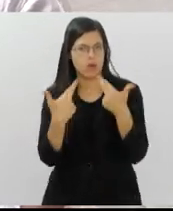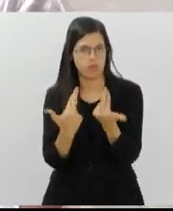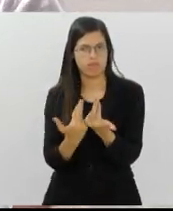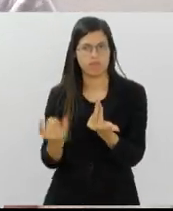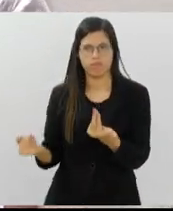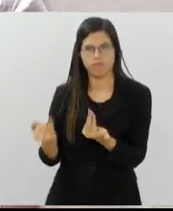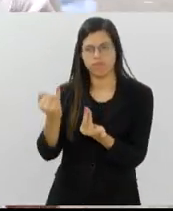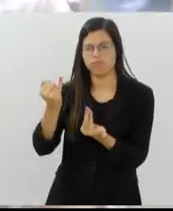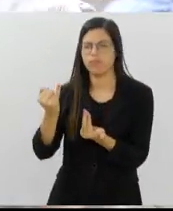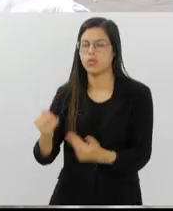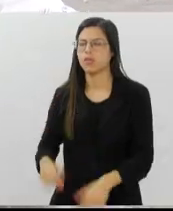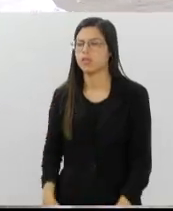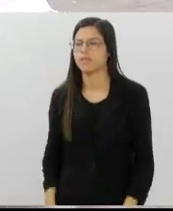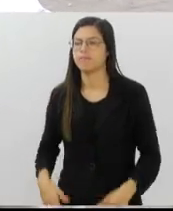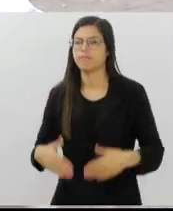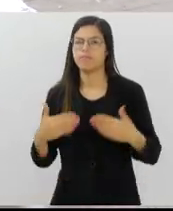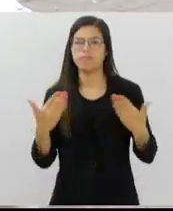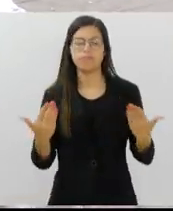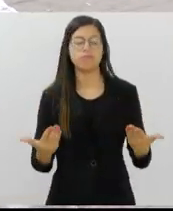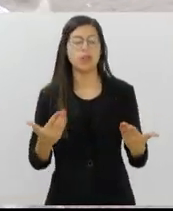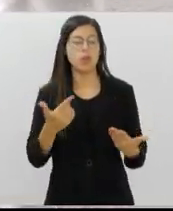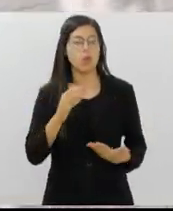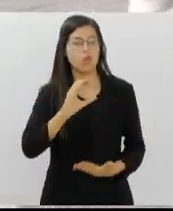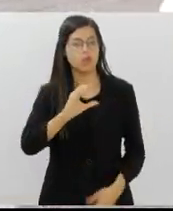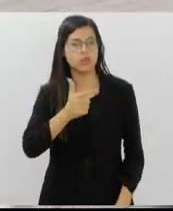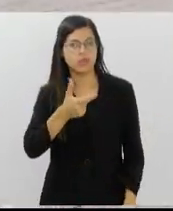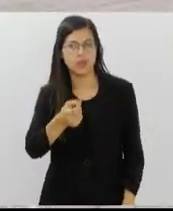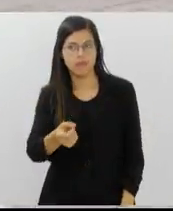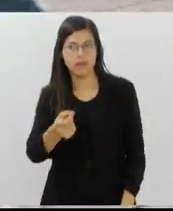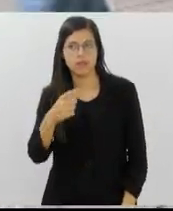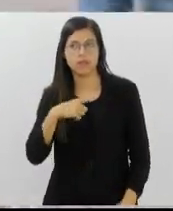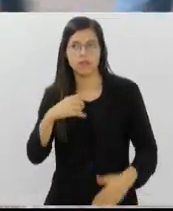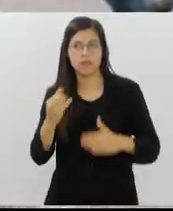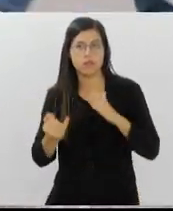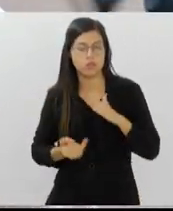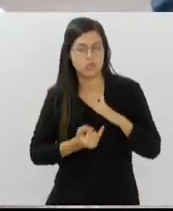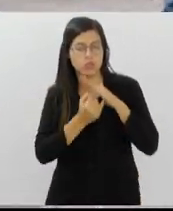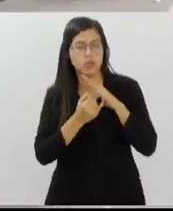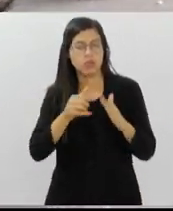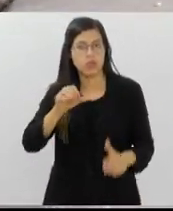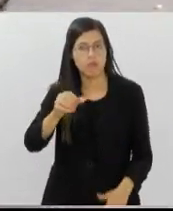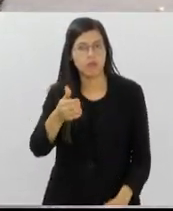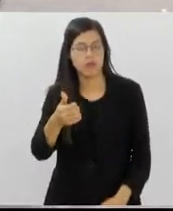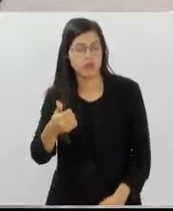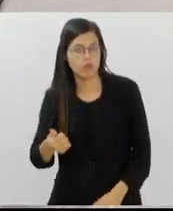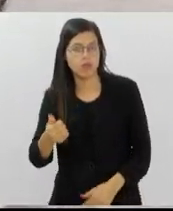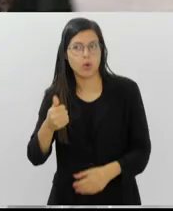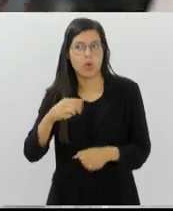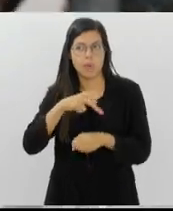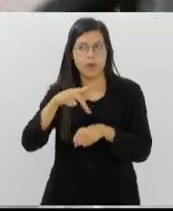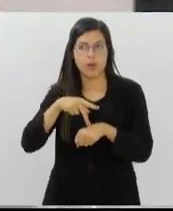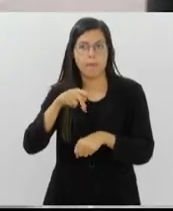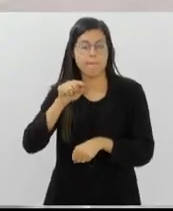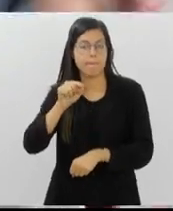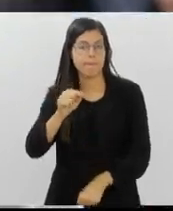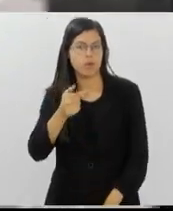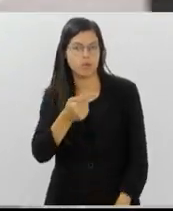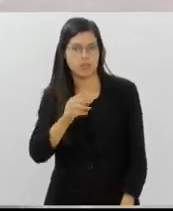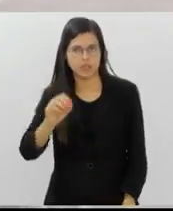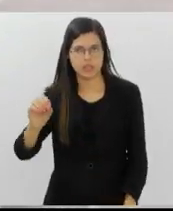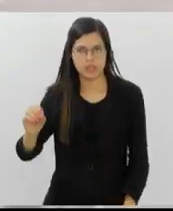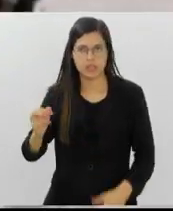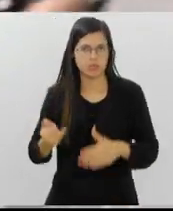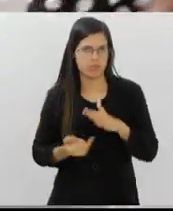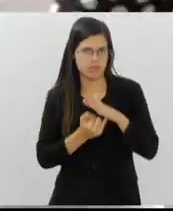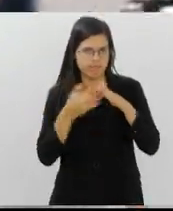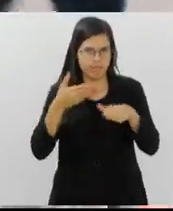mundo. O C20 reúne organizações de 91 países, são mais de 1.700 organizações que participam.